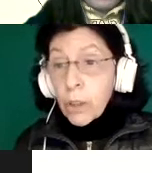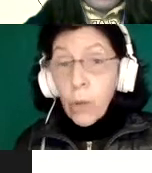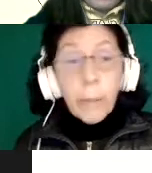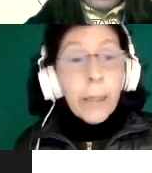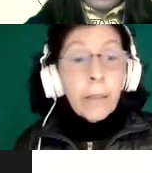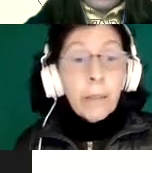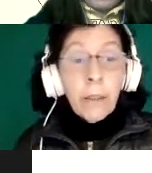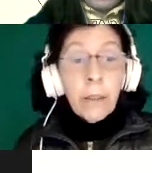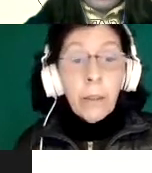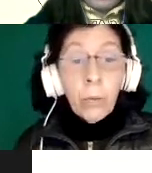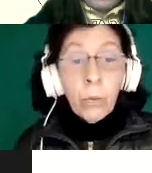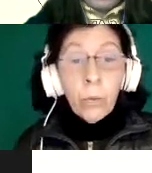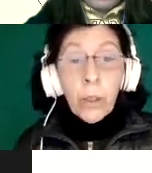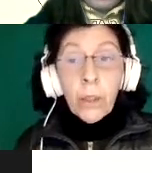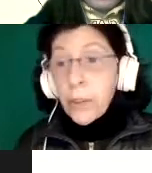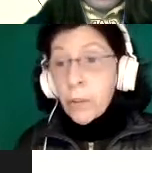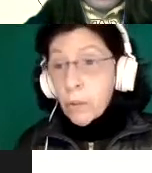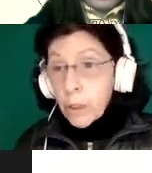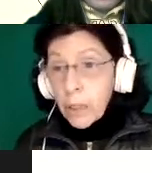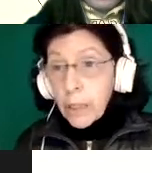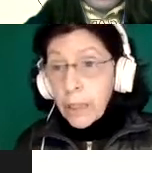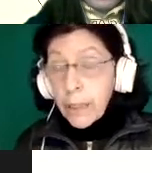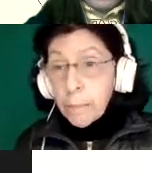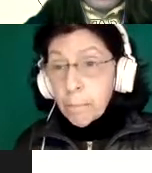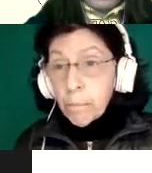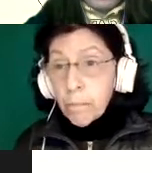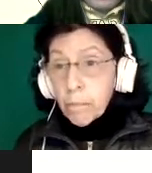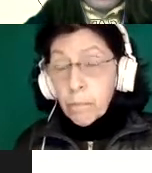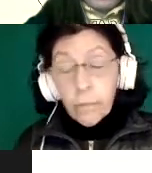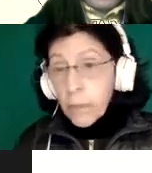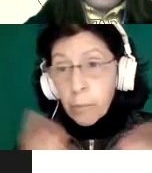temos atualmente um edifício,